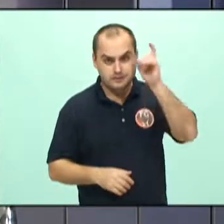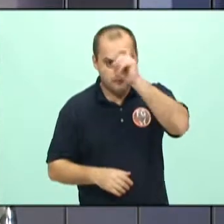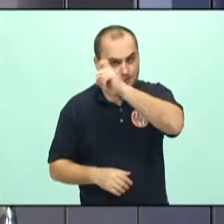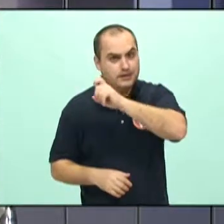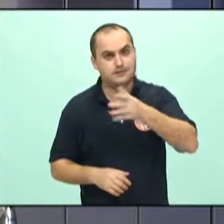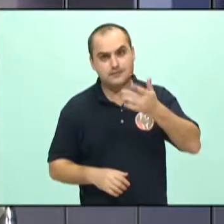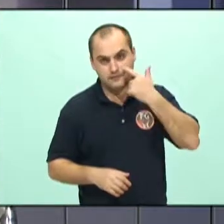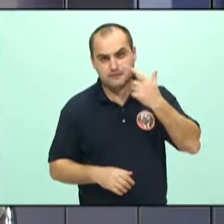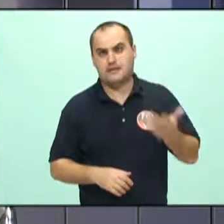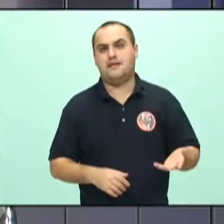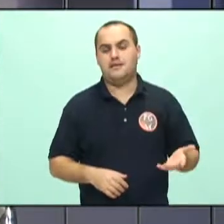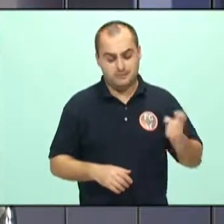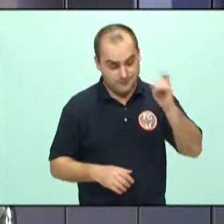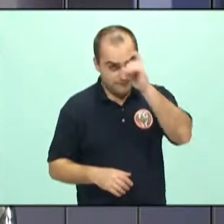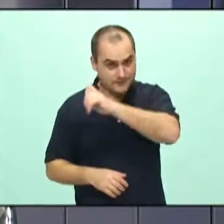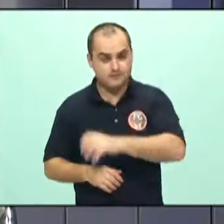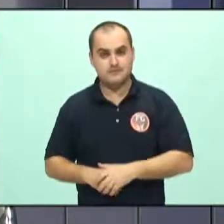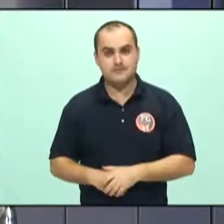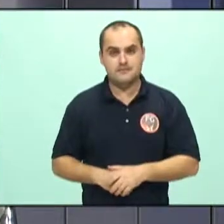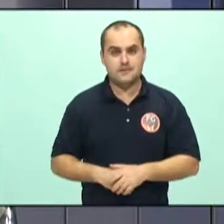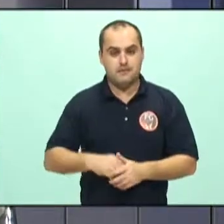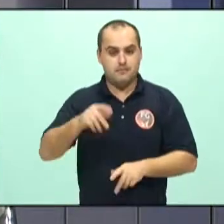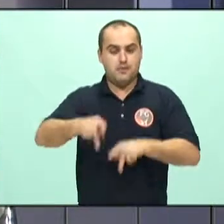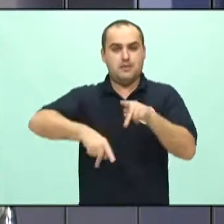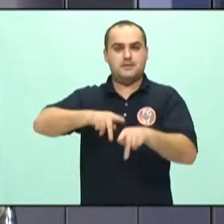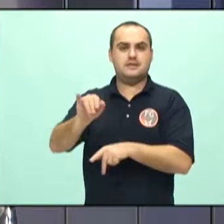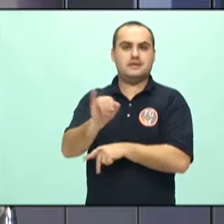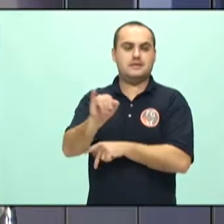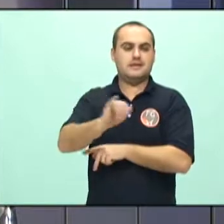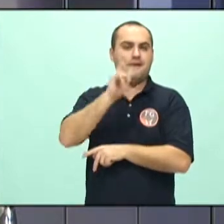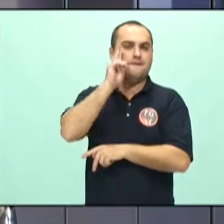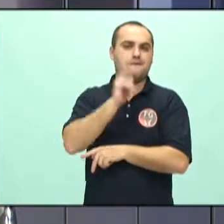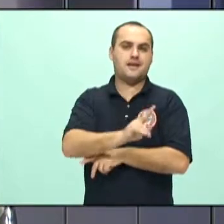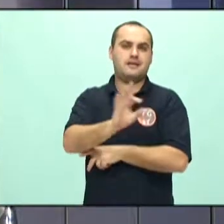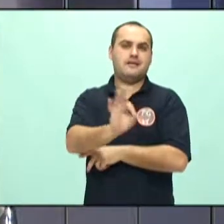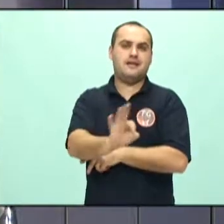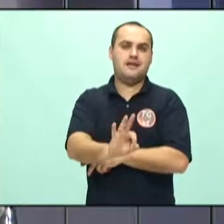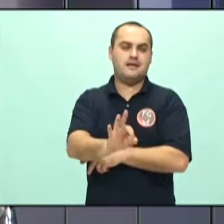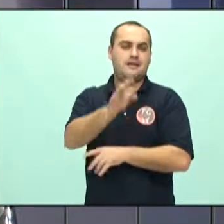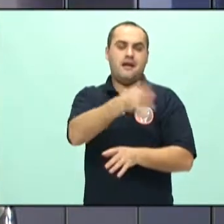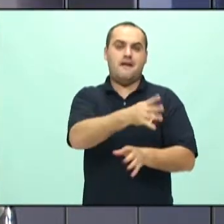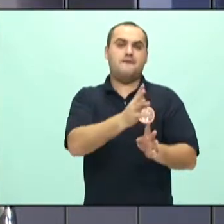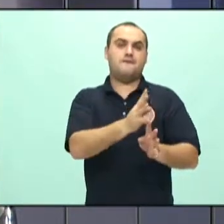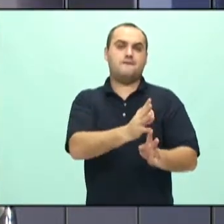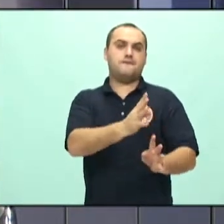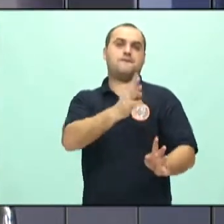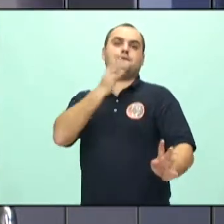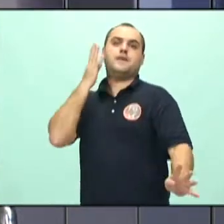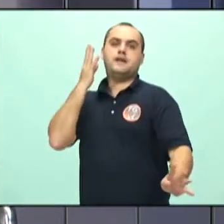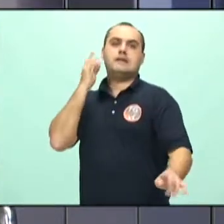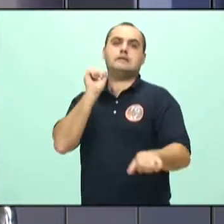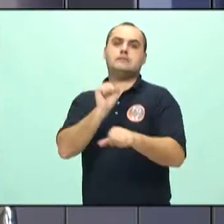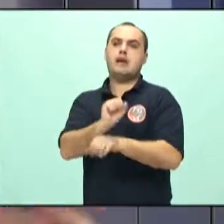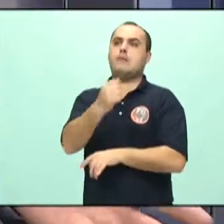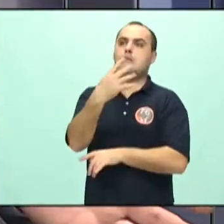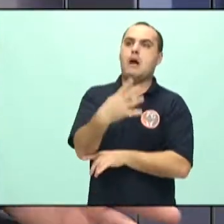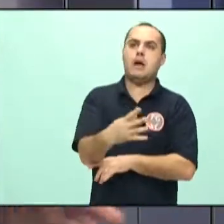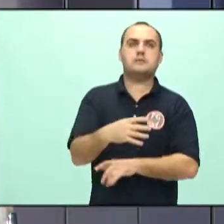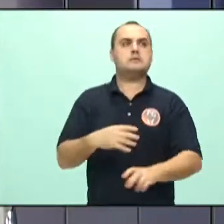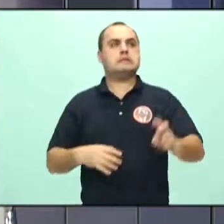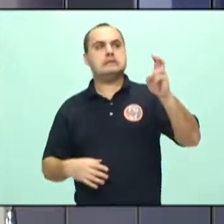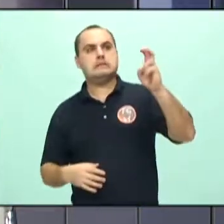população. É humilhante o que a população de Itajaí acaba passando nessas filas intermináveis, esperando 4, 5, 6 horas para atendimento,